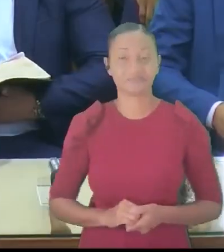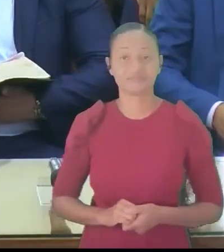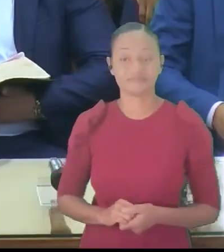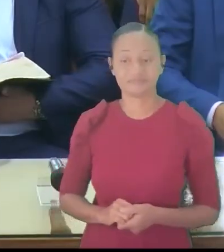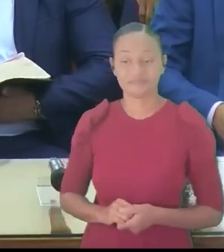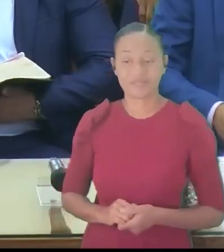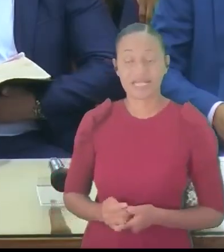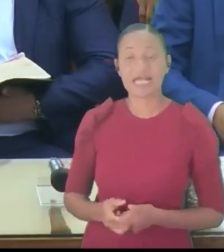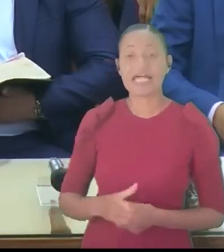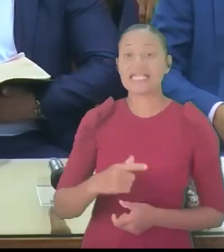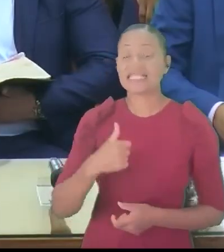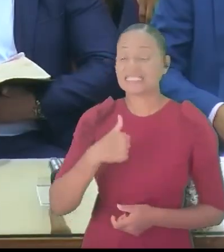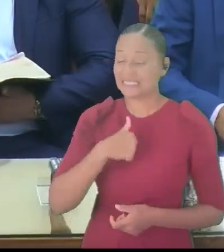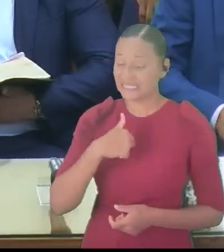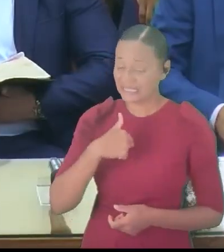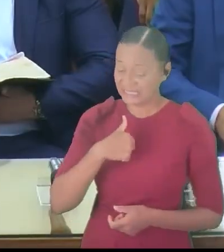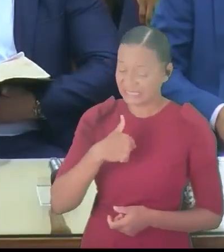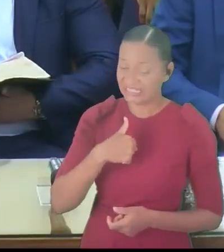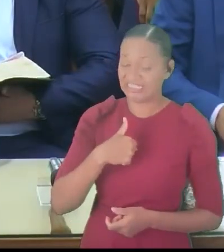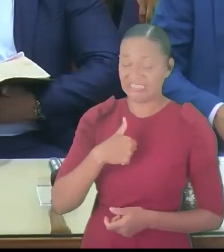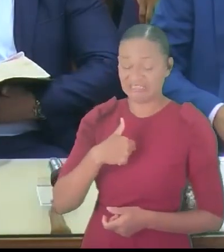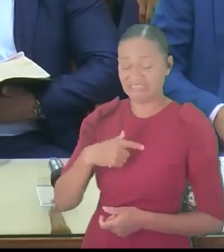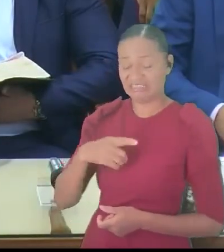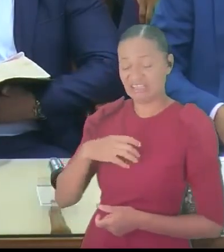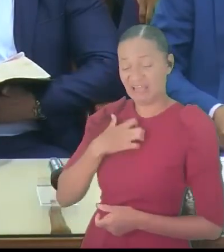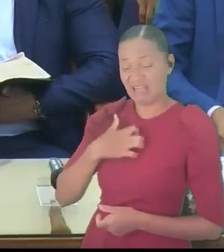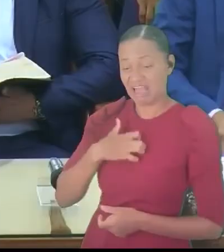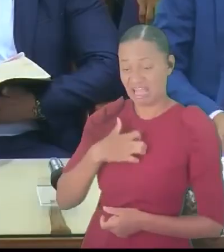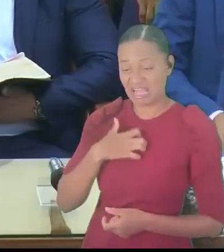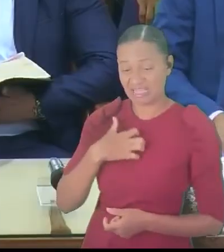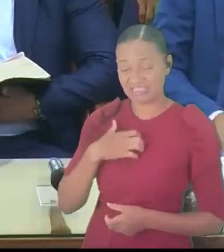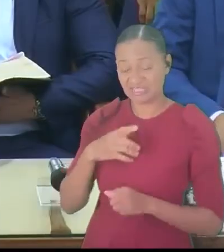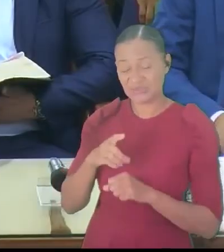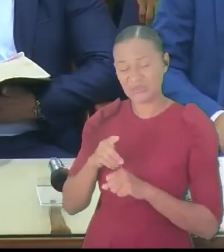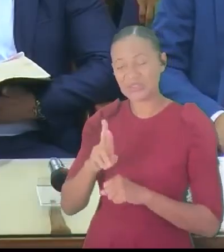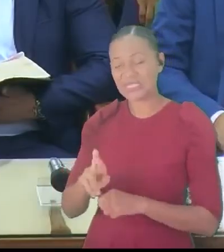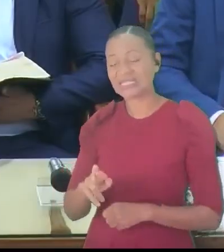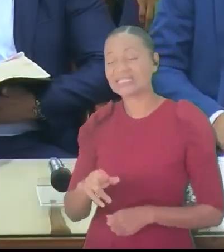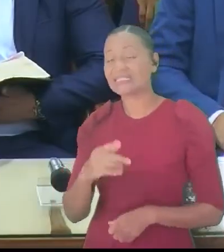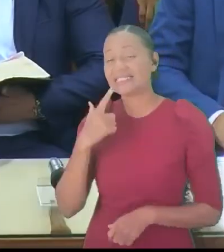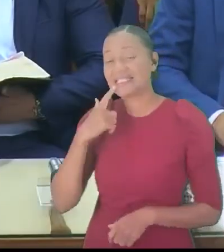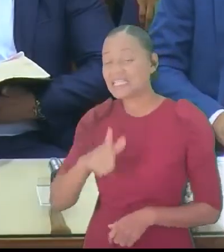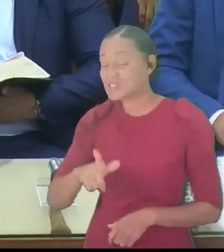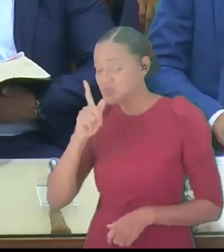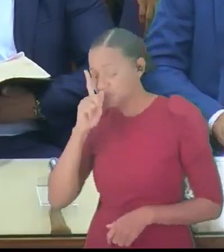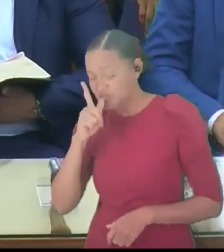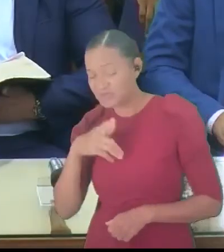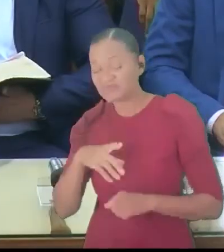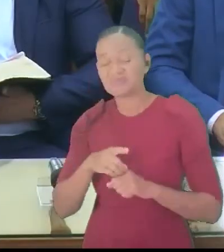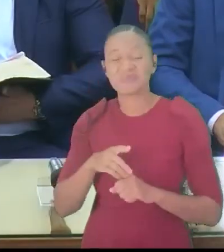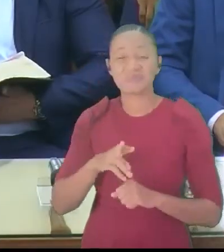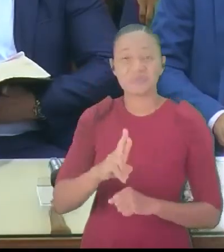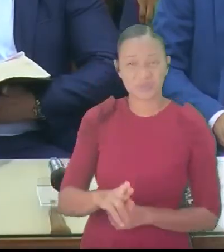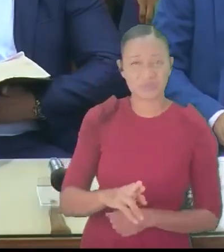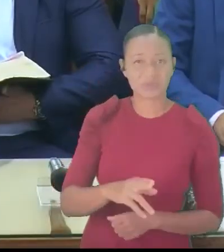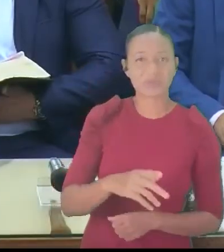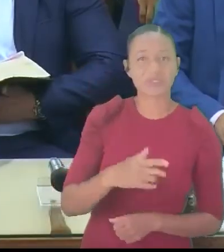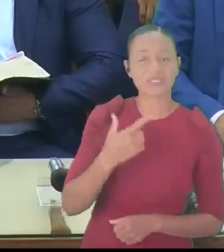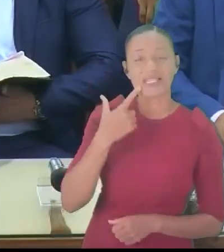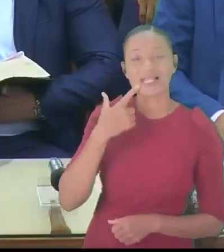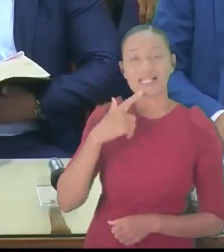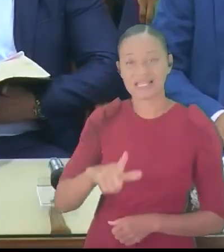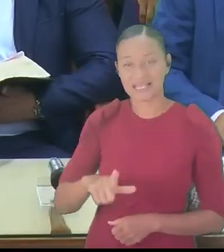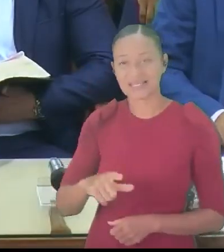Eu tenho raiva de mim, porque eu tinha vontade de ser doutor em grego, eu tinha vontade de ser doutor em hebraico. Foi porque quando eu